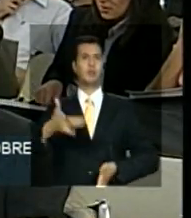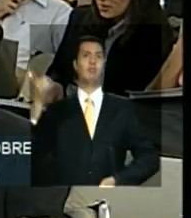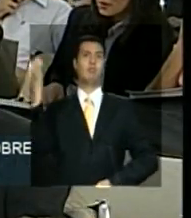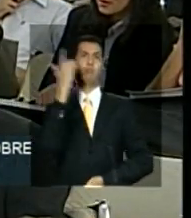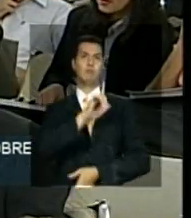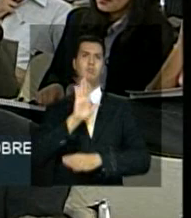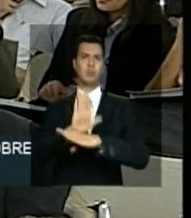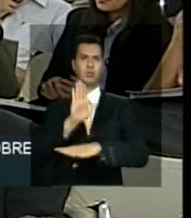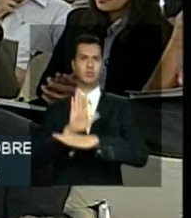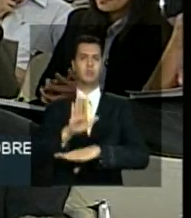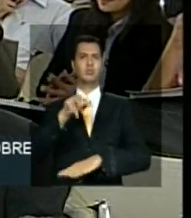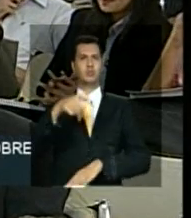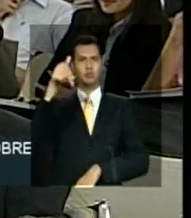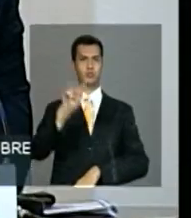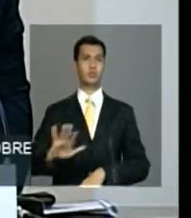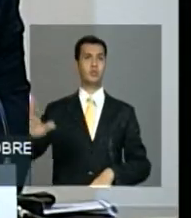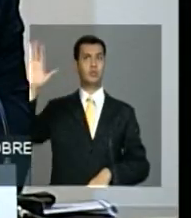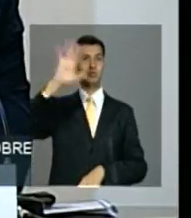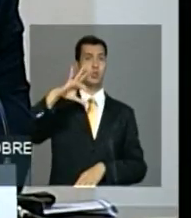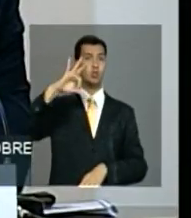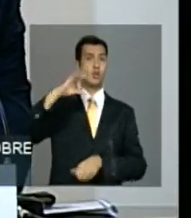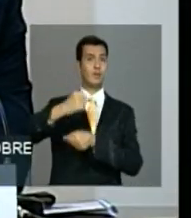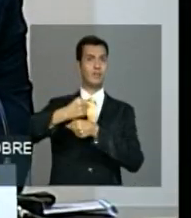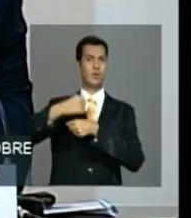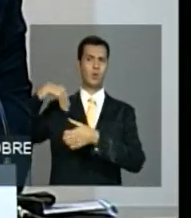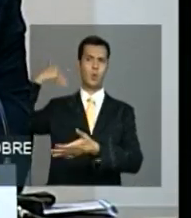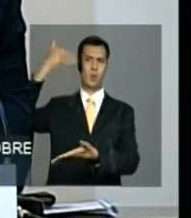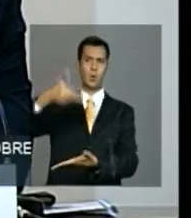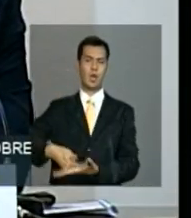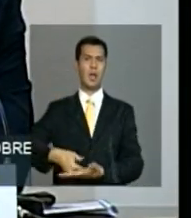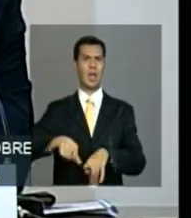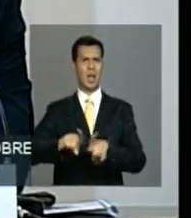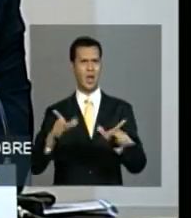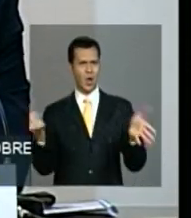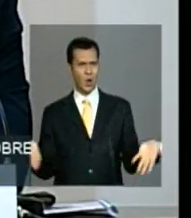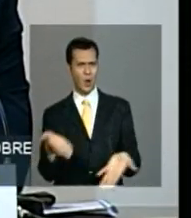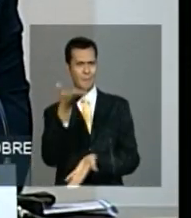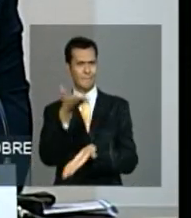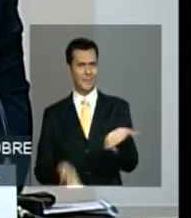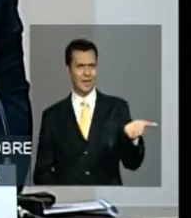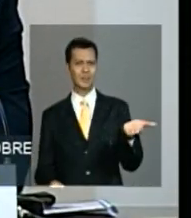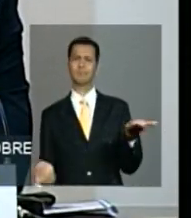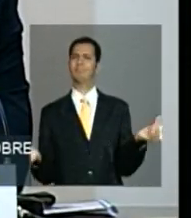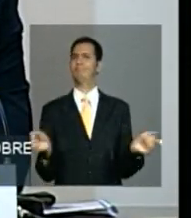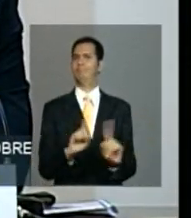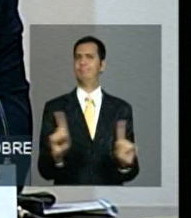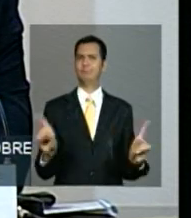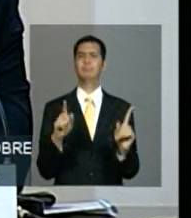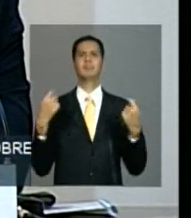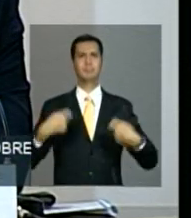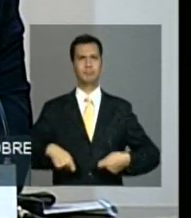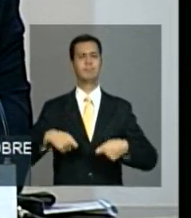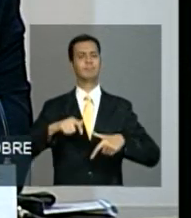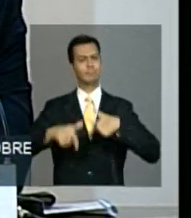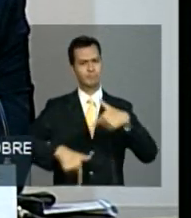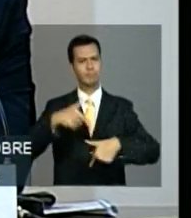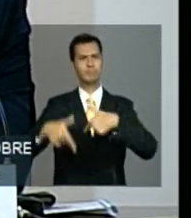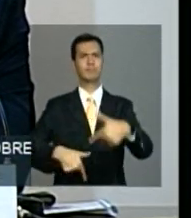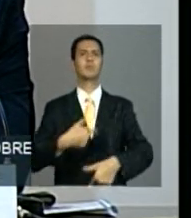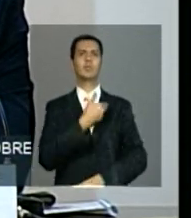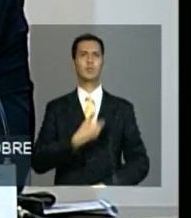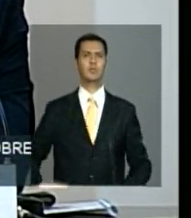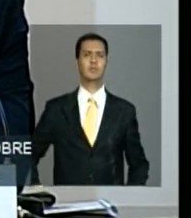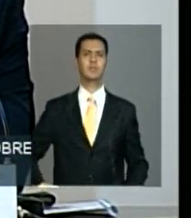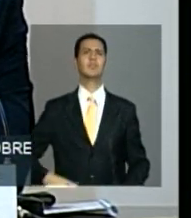nos últimos 9 anos elas não serão perdidas pela severidade da estiagem que estamos enfrentando e o governo vai